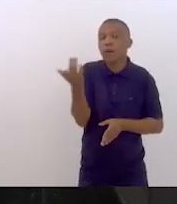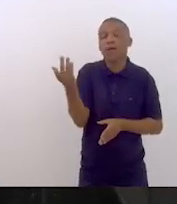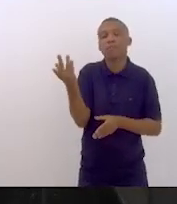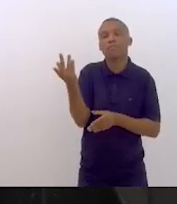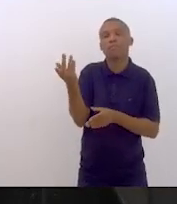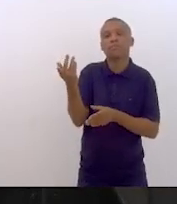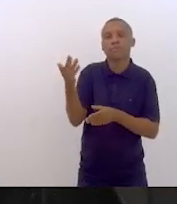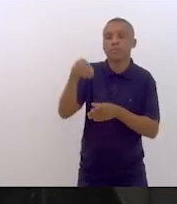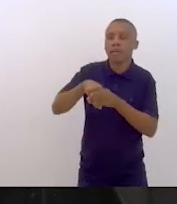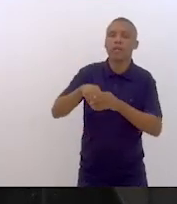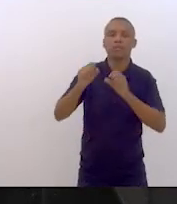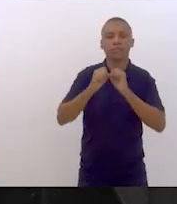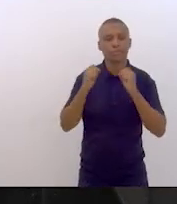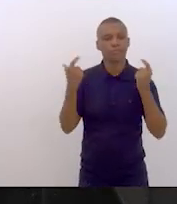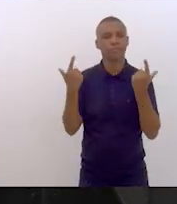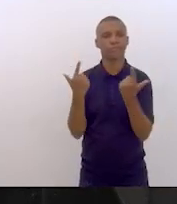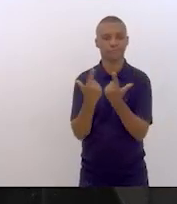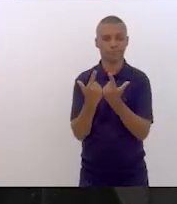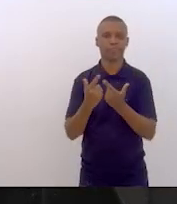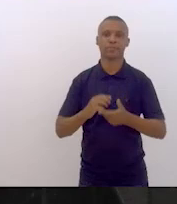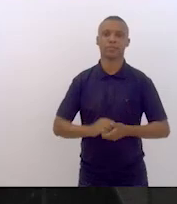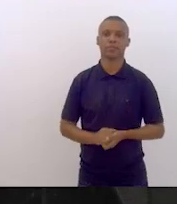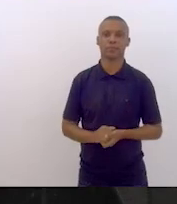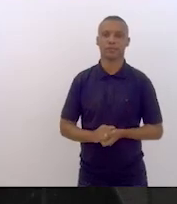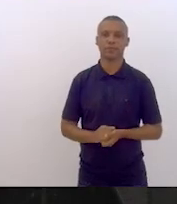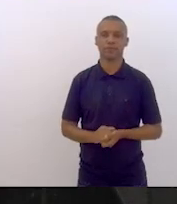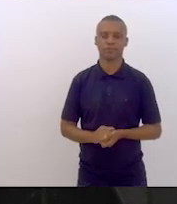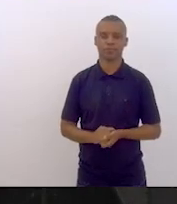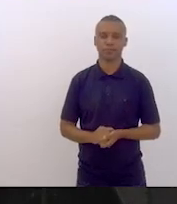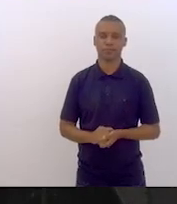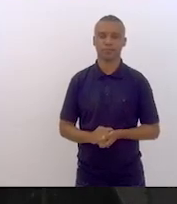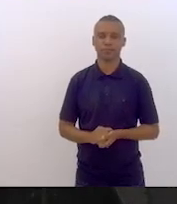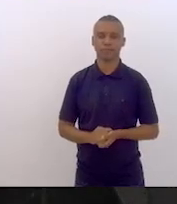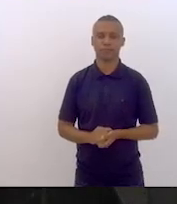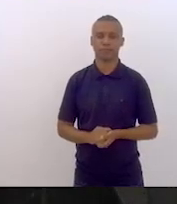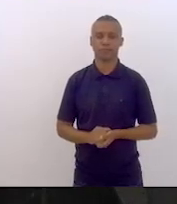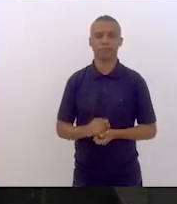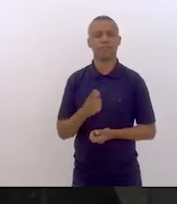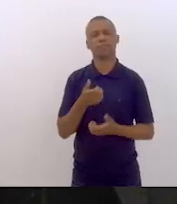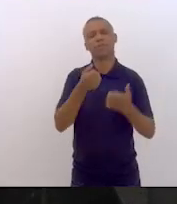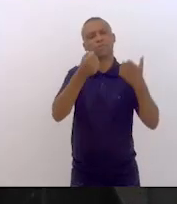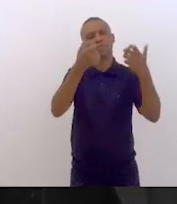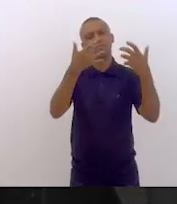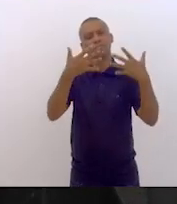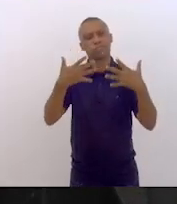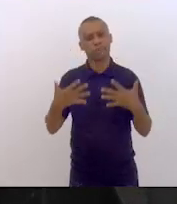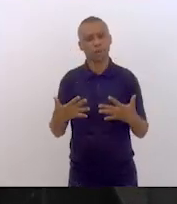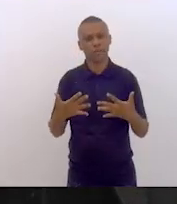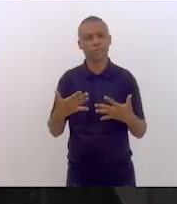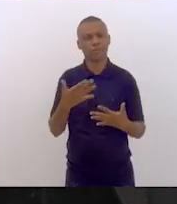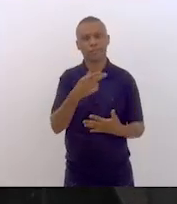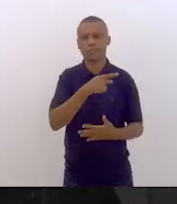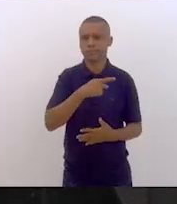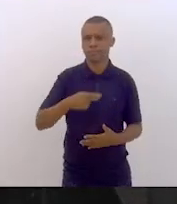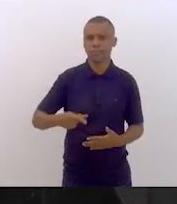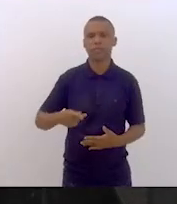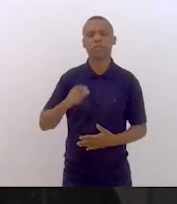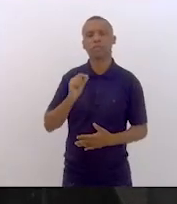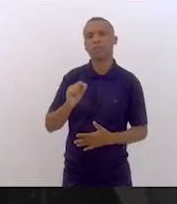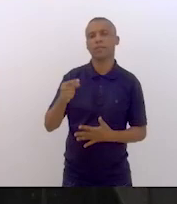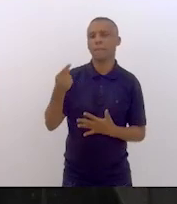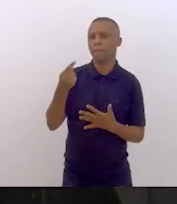Assembleia Legislativa do Estado do Rio de Janeiro e eu tenho dito senhora presidente que entre